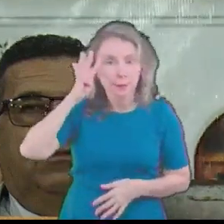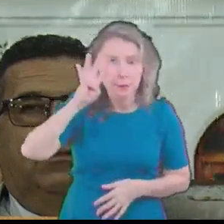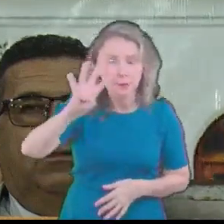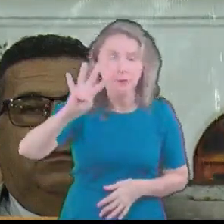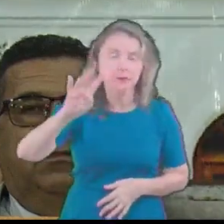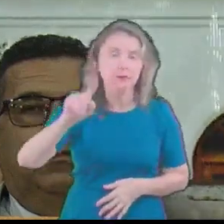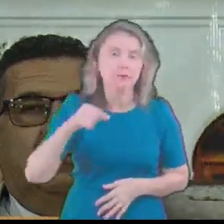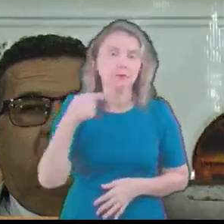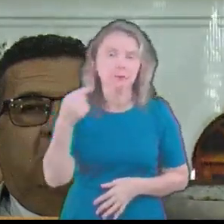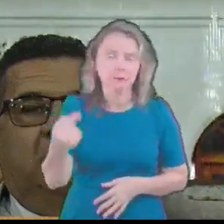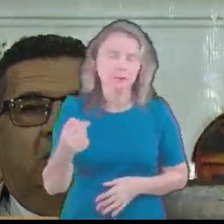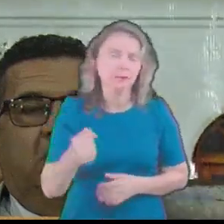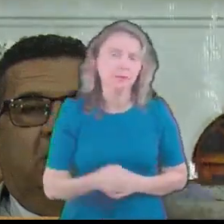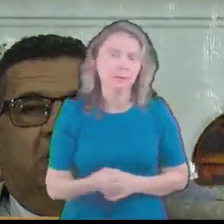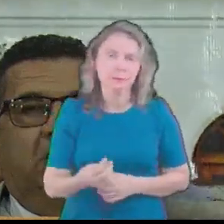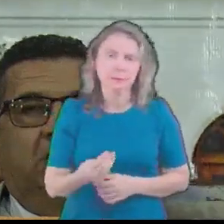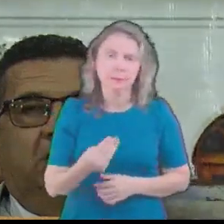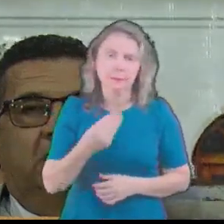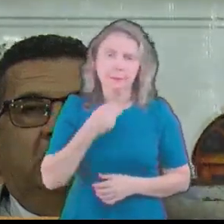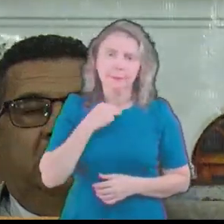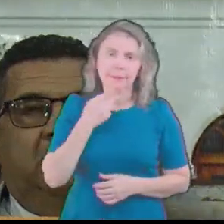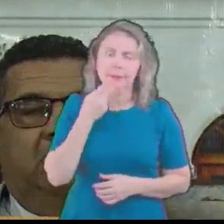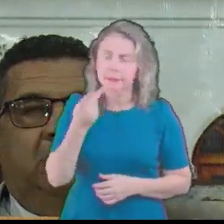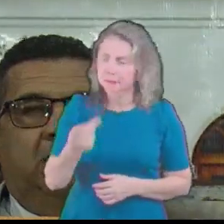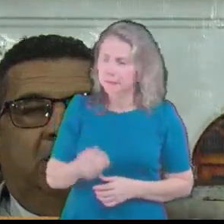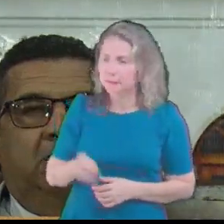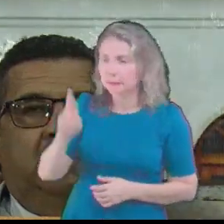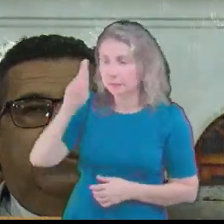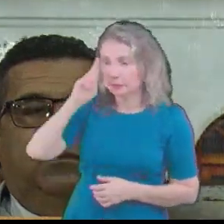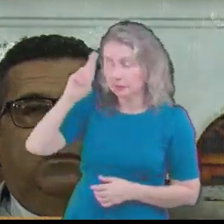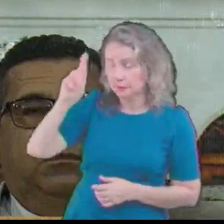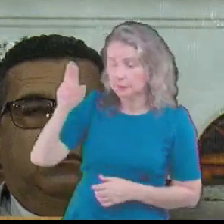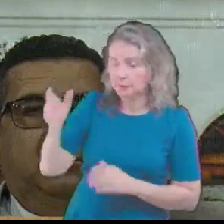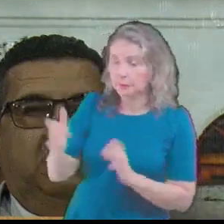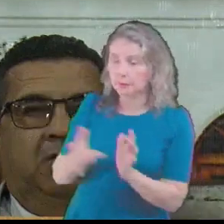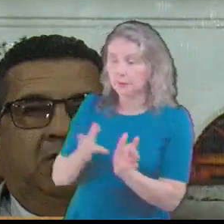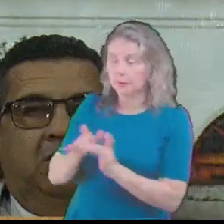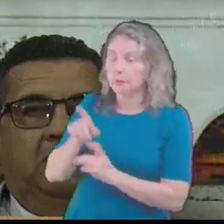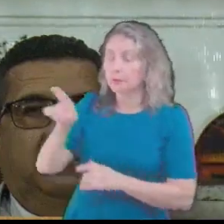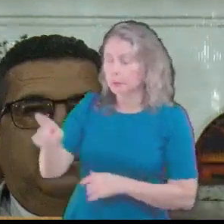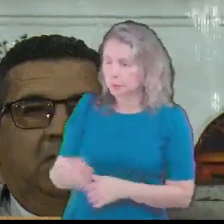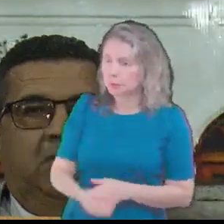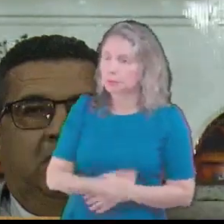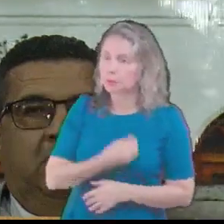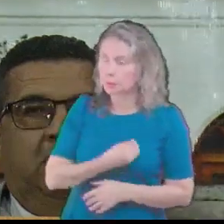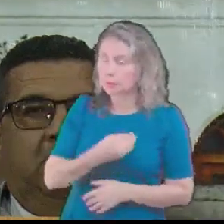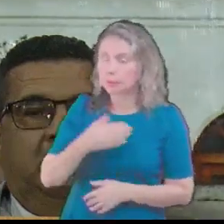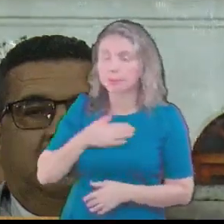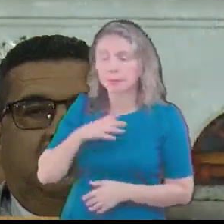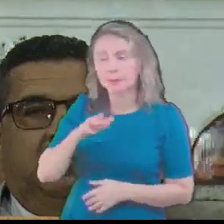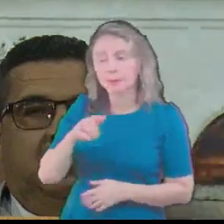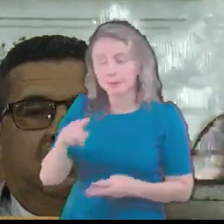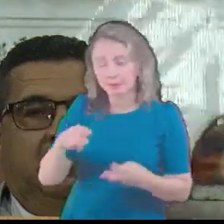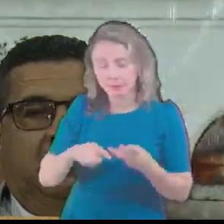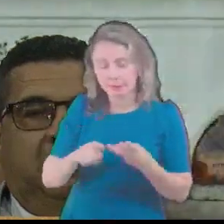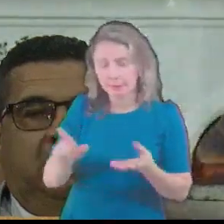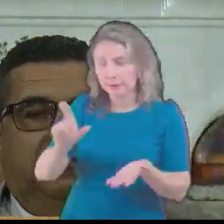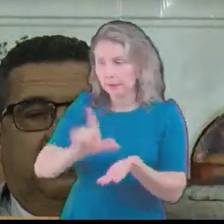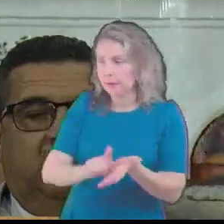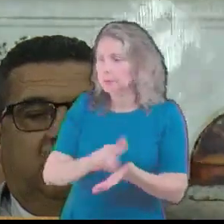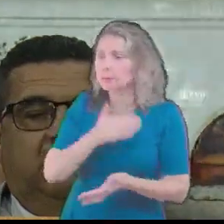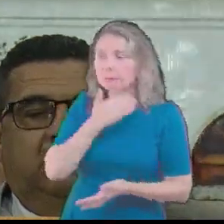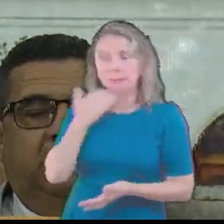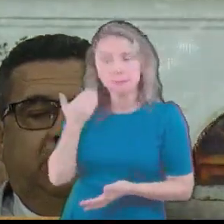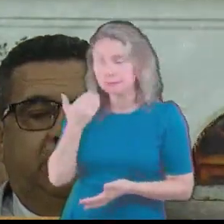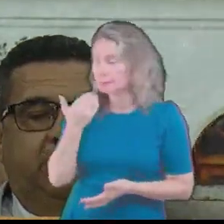e Marta vai dizer: Senhor, se tu tivesses aqui, o meu irmão não havia morrido. E ele disse: eu